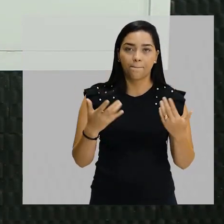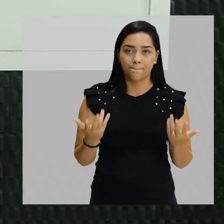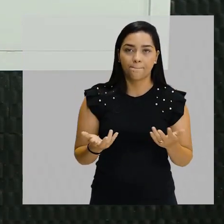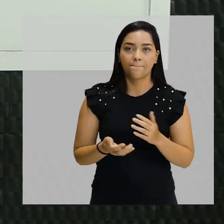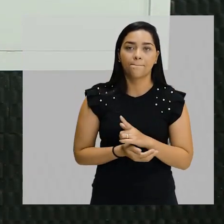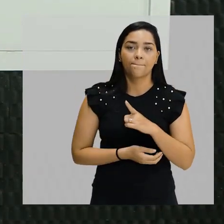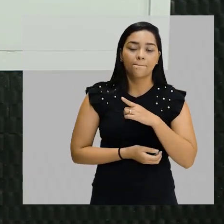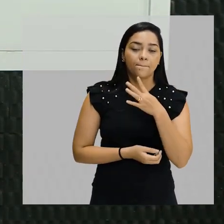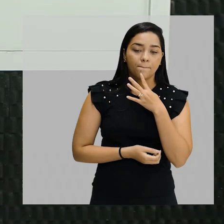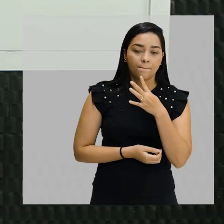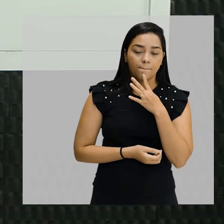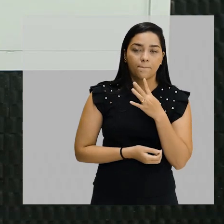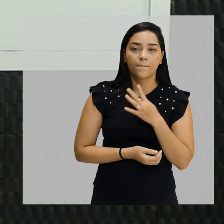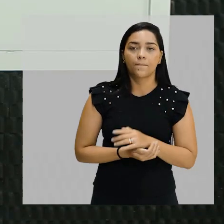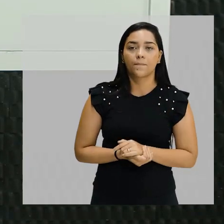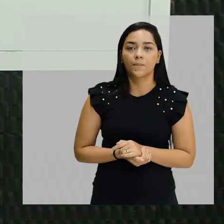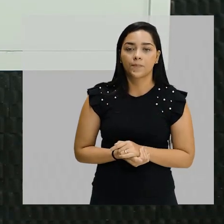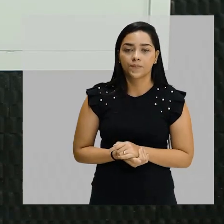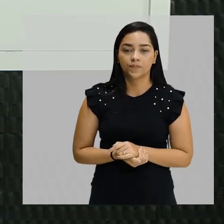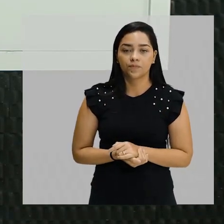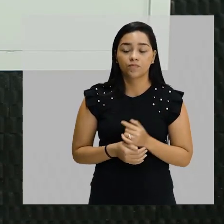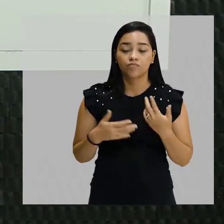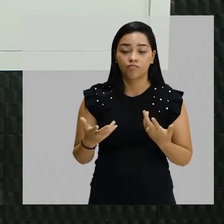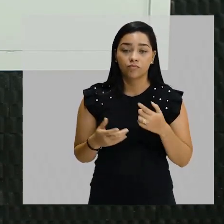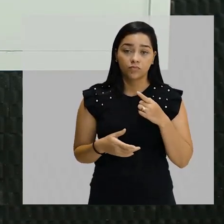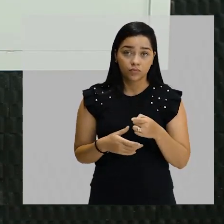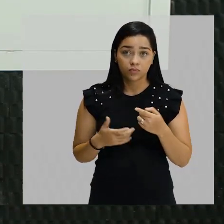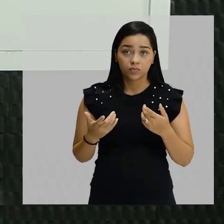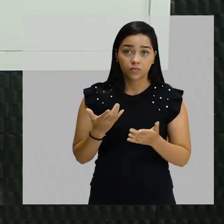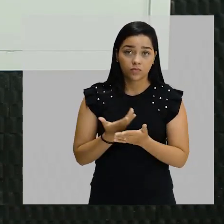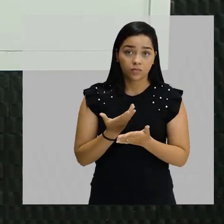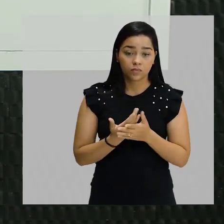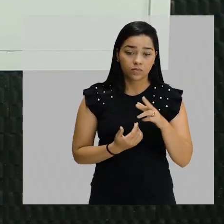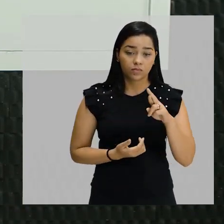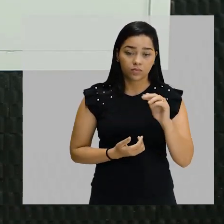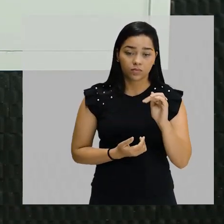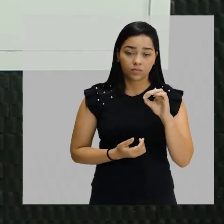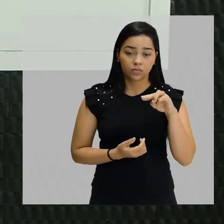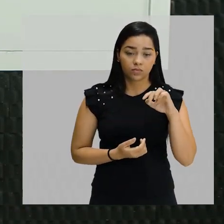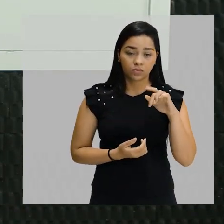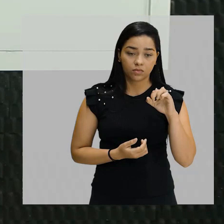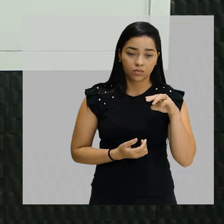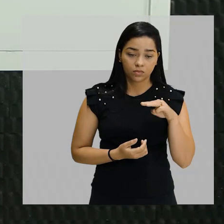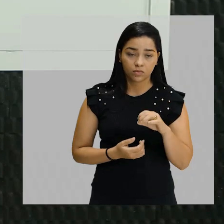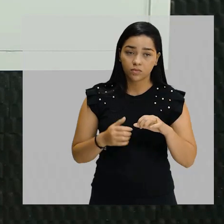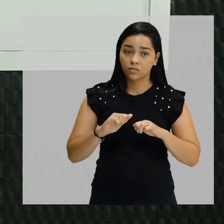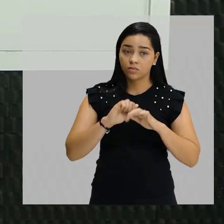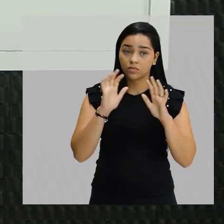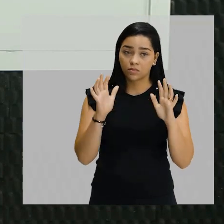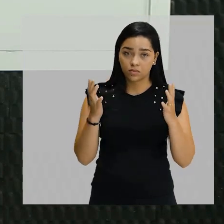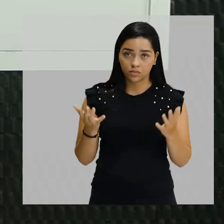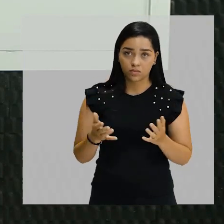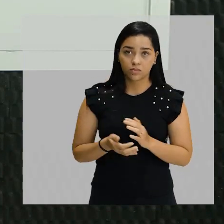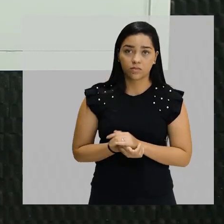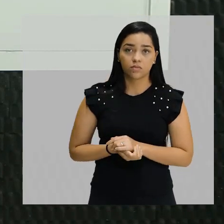o conhecimento no sujeito certo então quando você está estudando racionalismo que fique bem claro